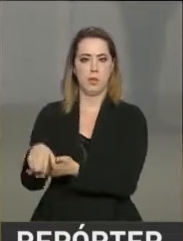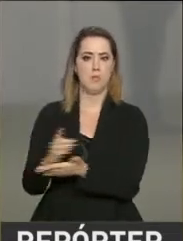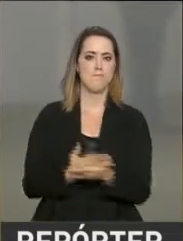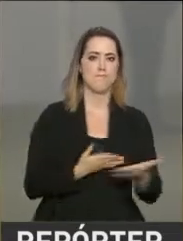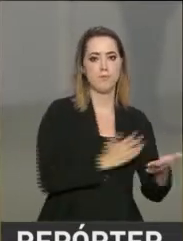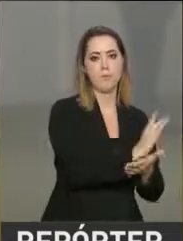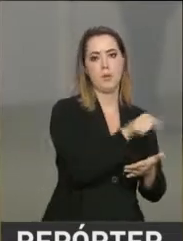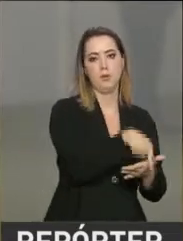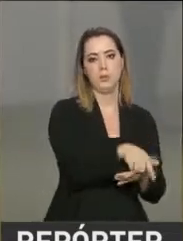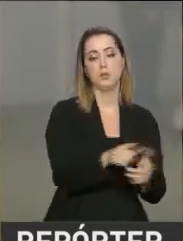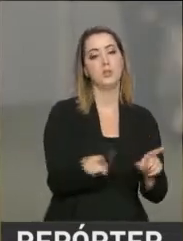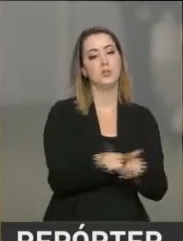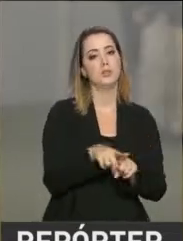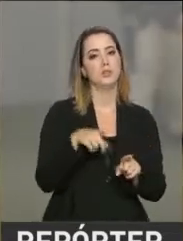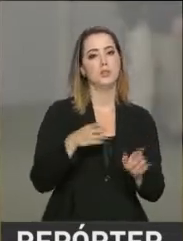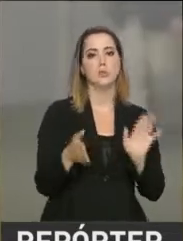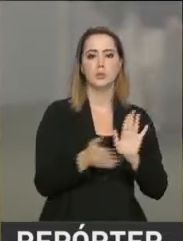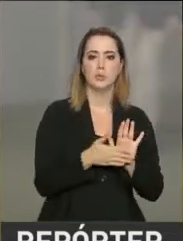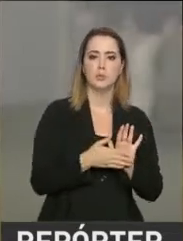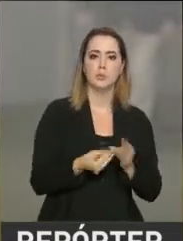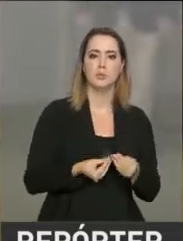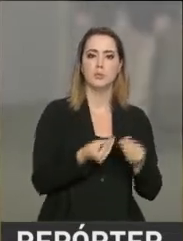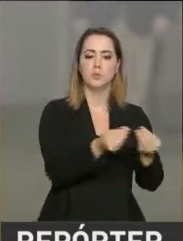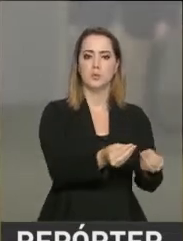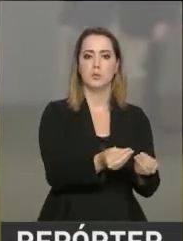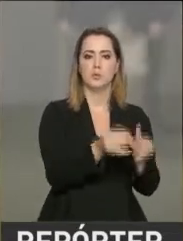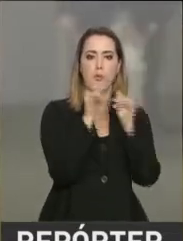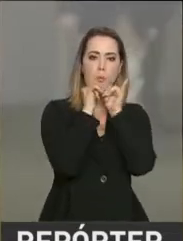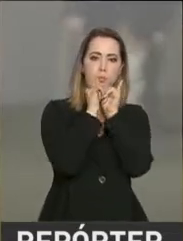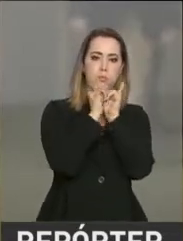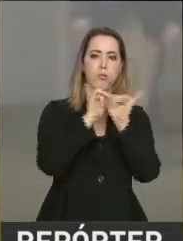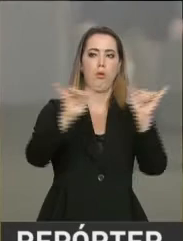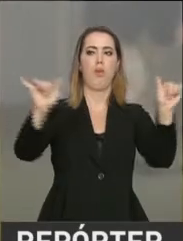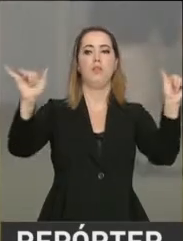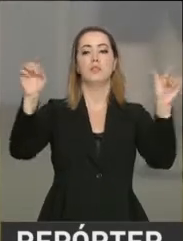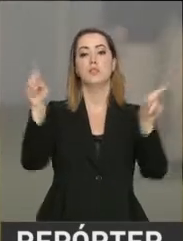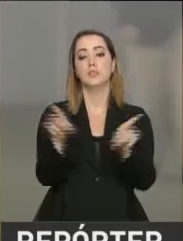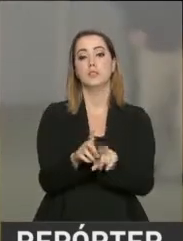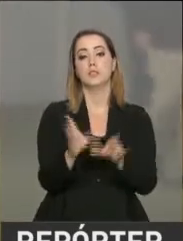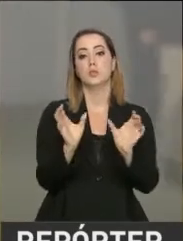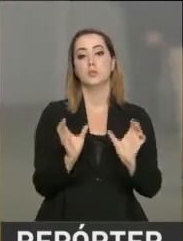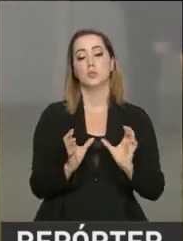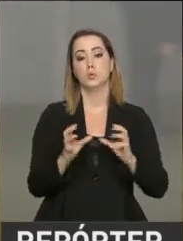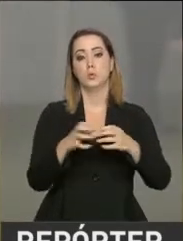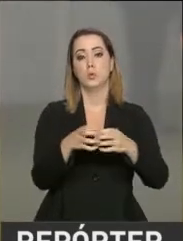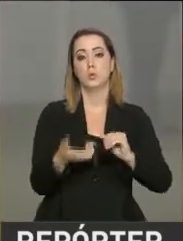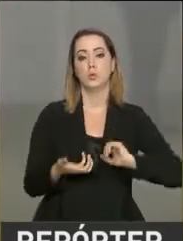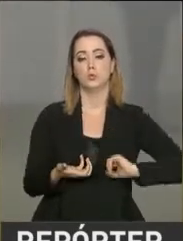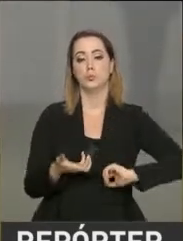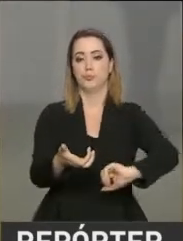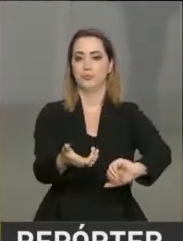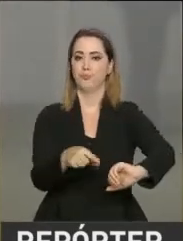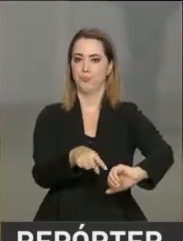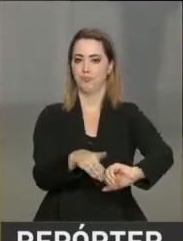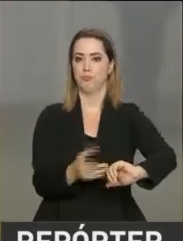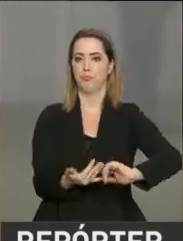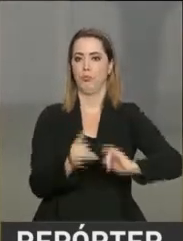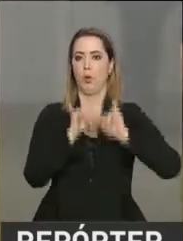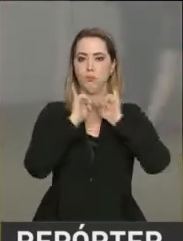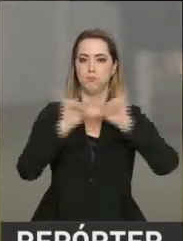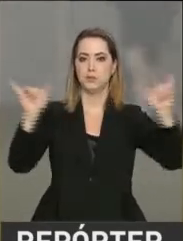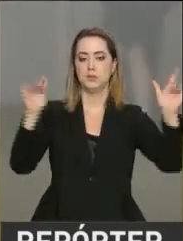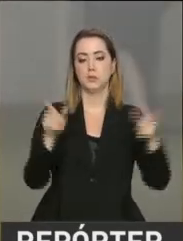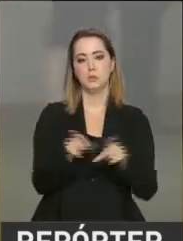sejam cumpridas, a proposta segue para a promulgação em uma sessão conjunta do Congresso Nacional. A perspectiva do